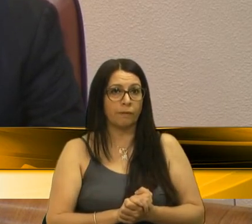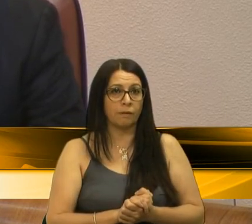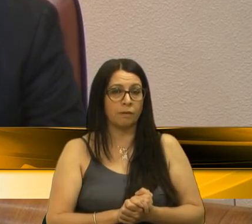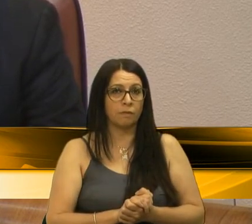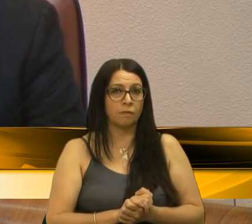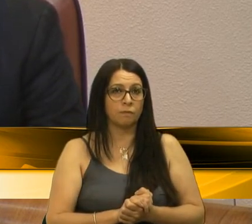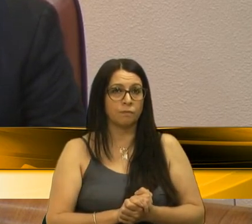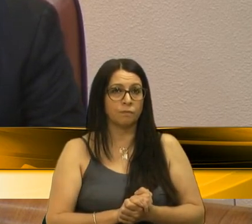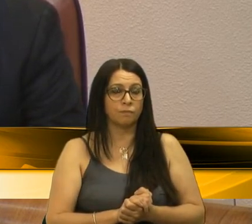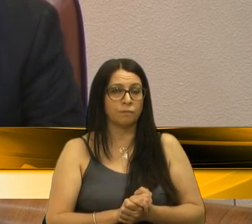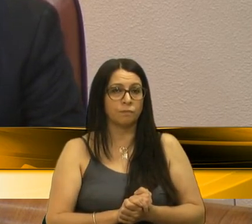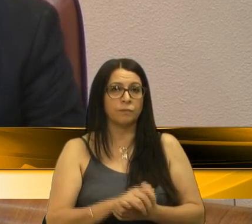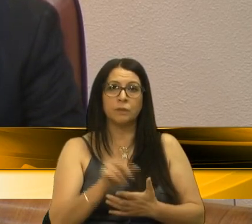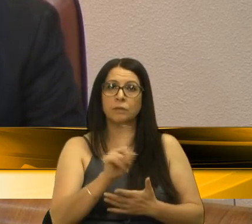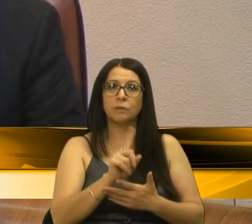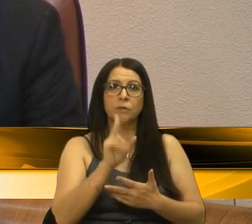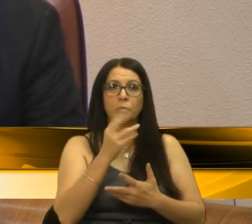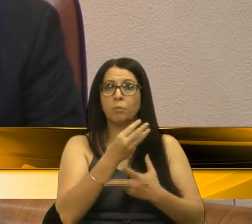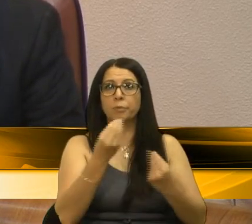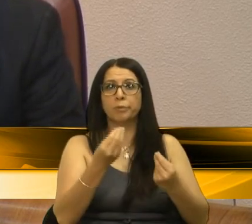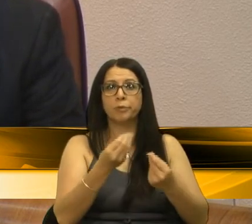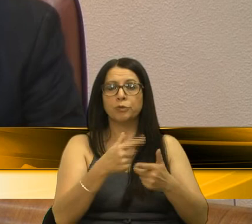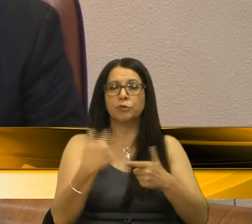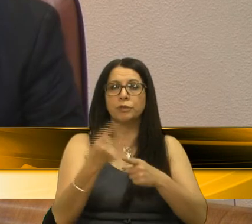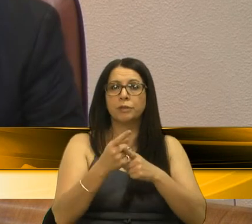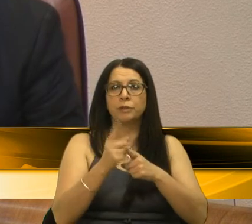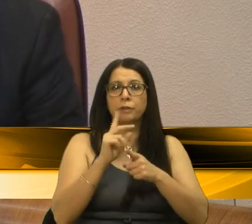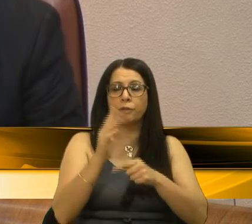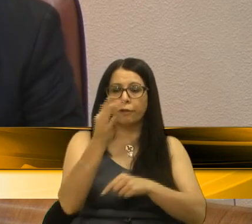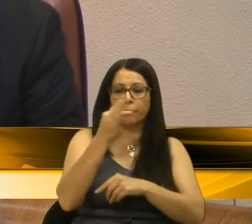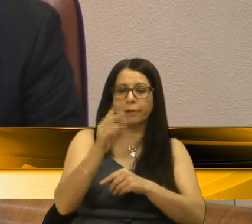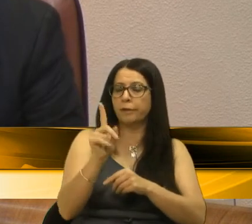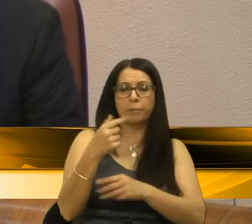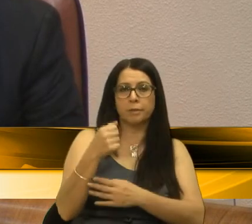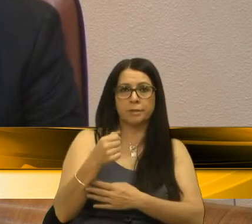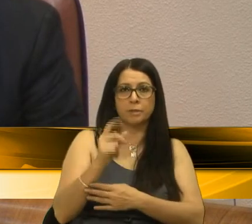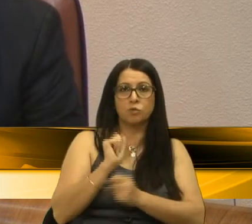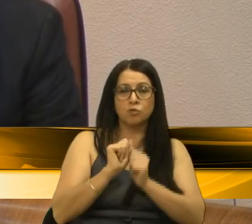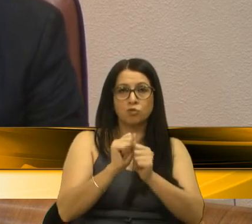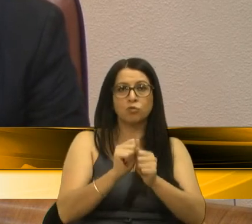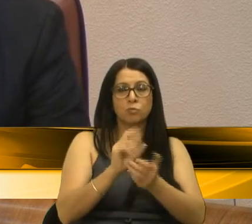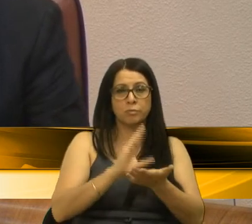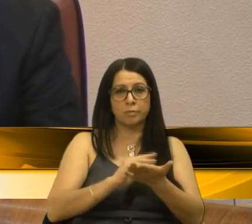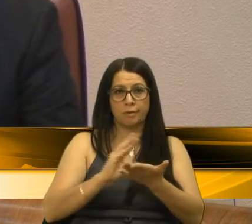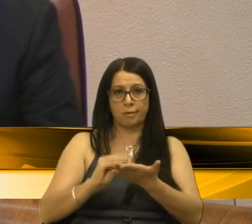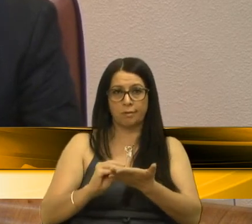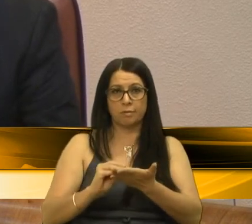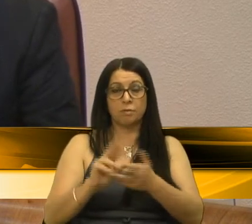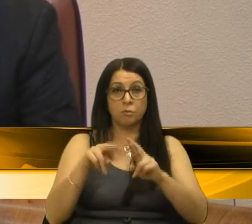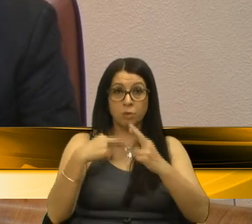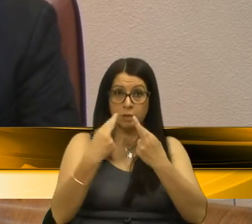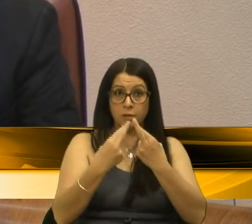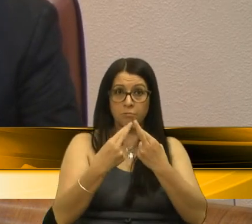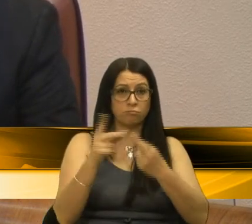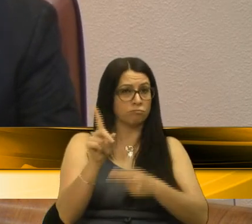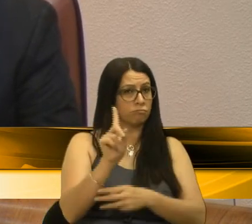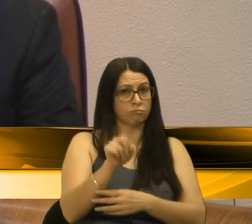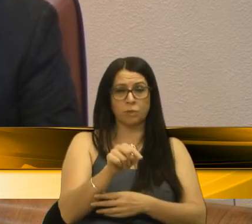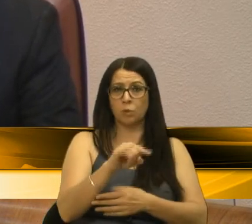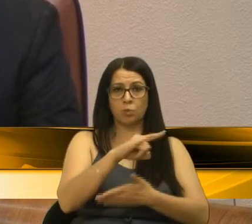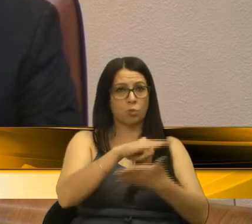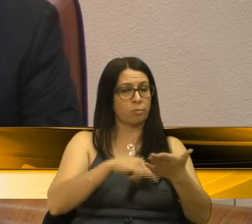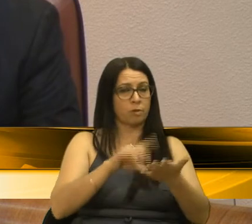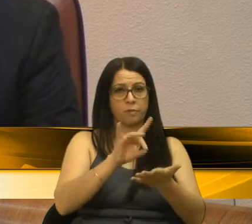Não passa, portanto, de excesso de preciosismo e de formalidade desnecessária a juntada da ata de uma sessão que, aliás, nem é documento oficial